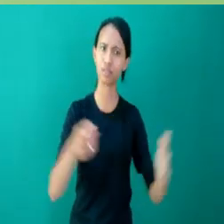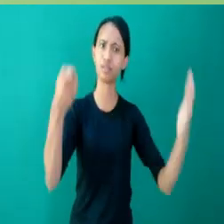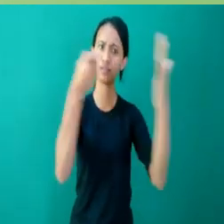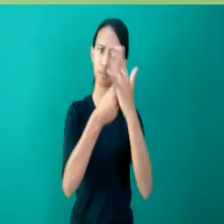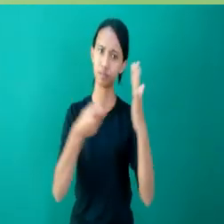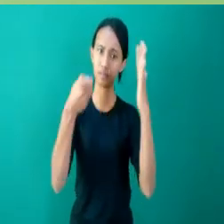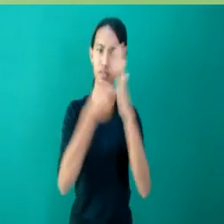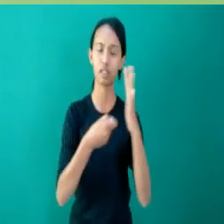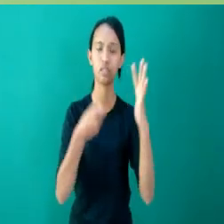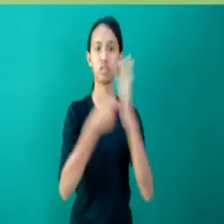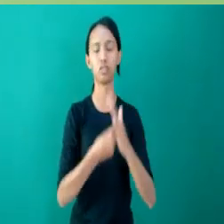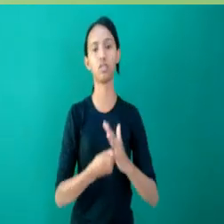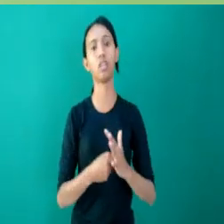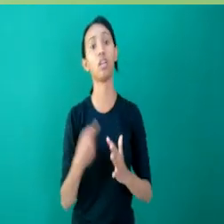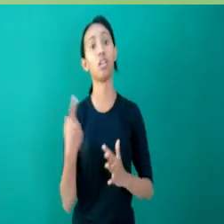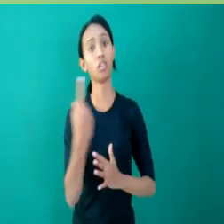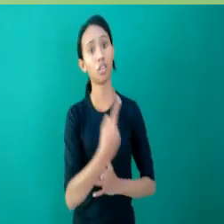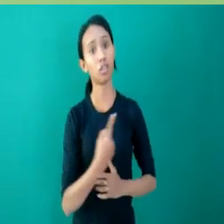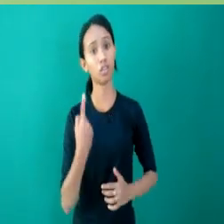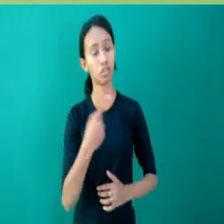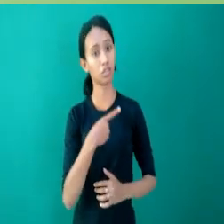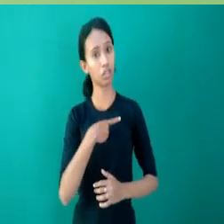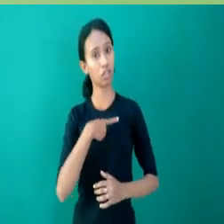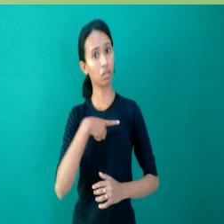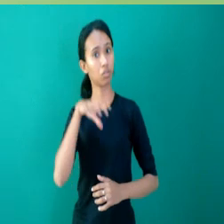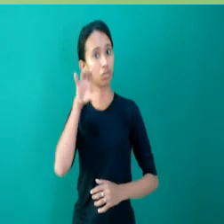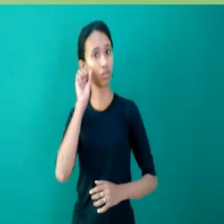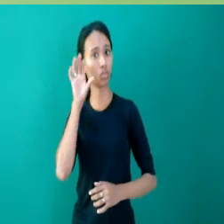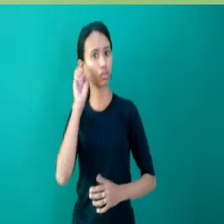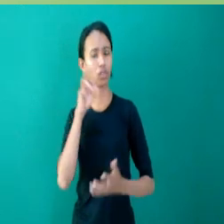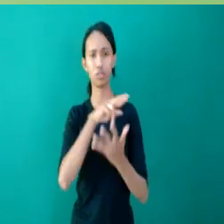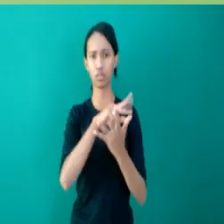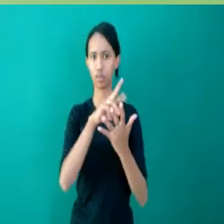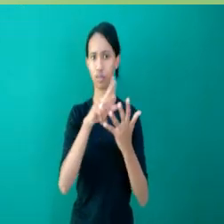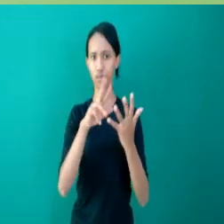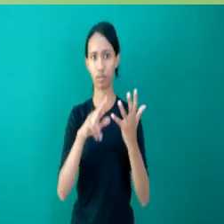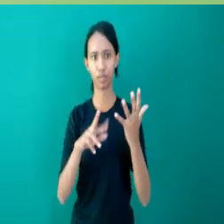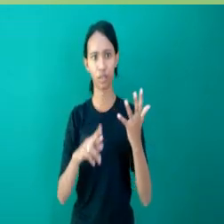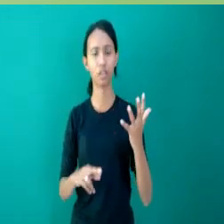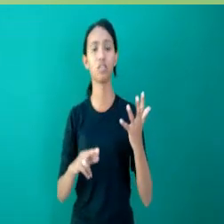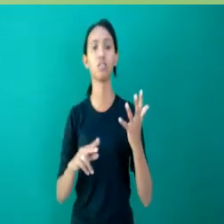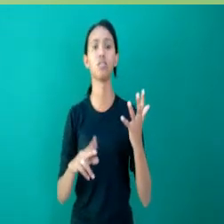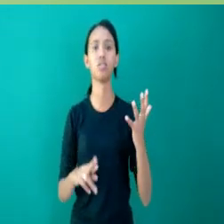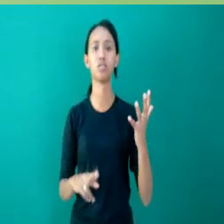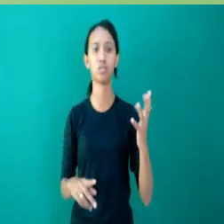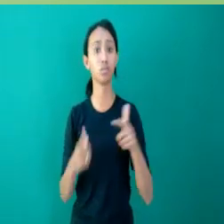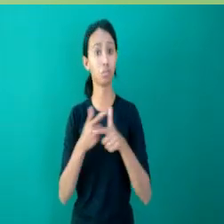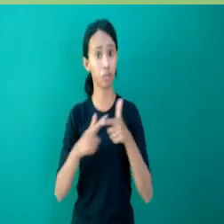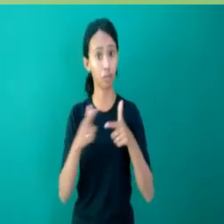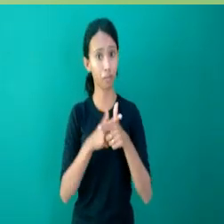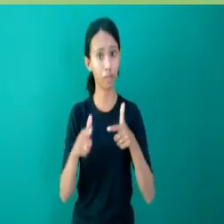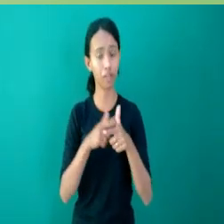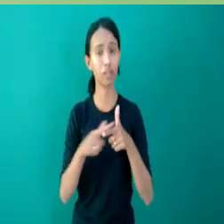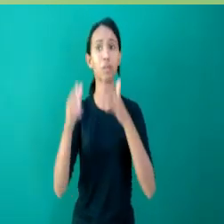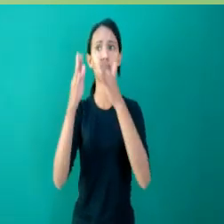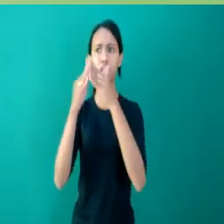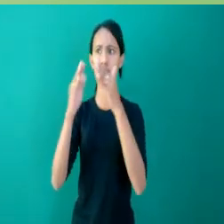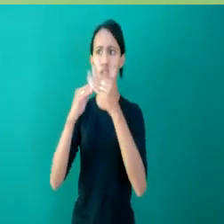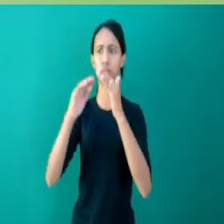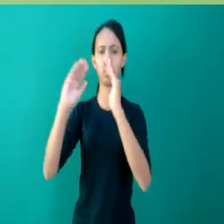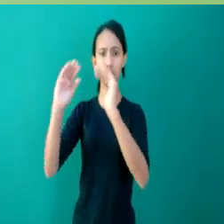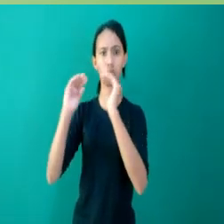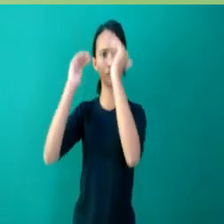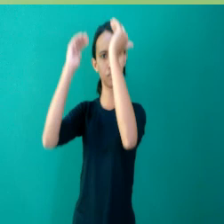esse combate. Nós temos ouvido várias demandas, repassado também para as autoridades, cobrado, pressionado